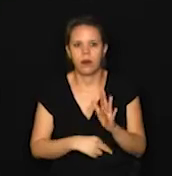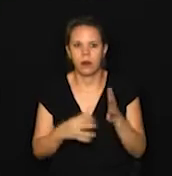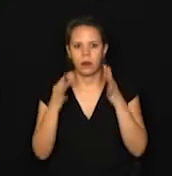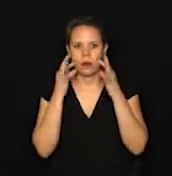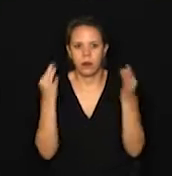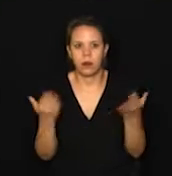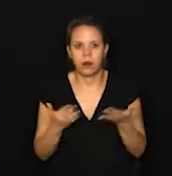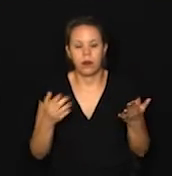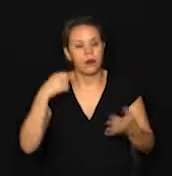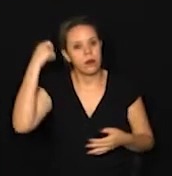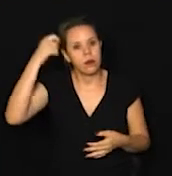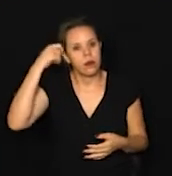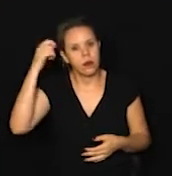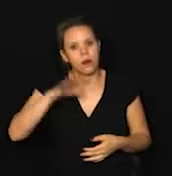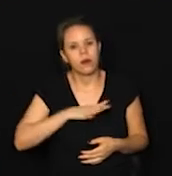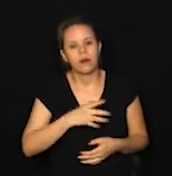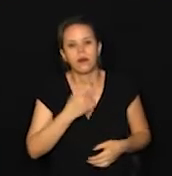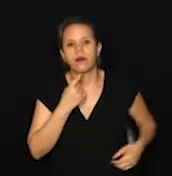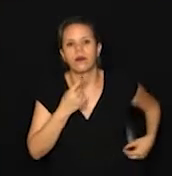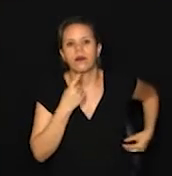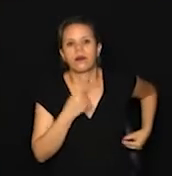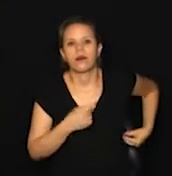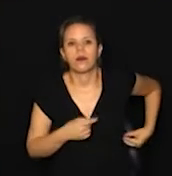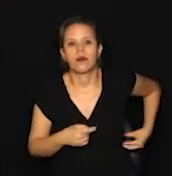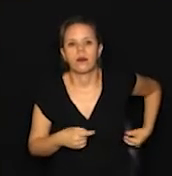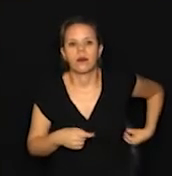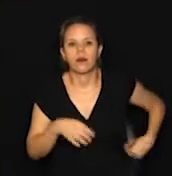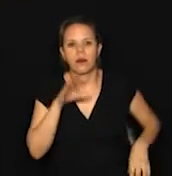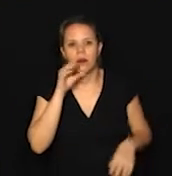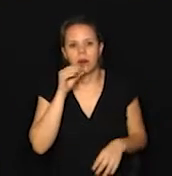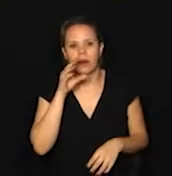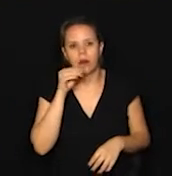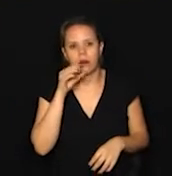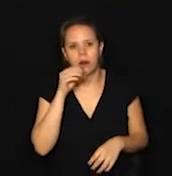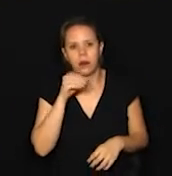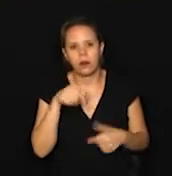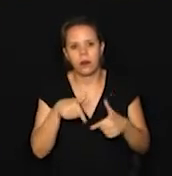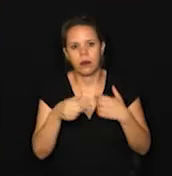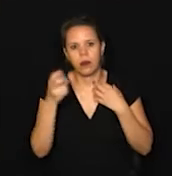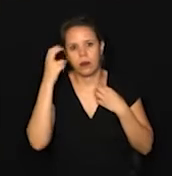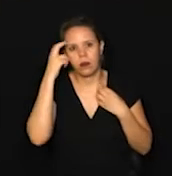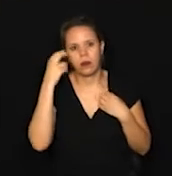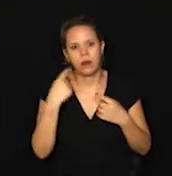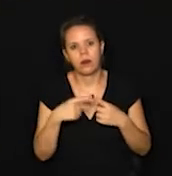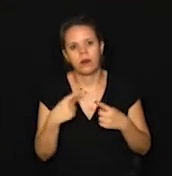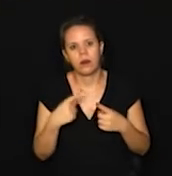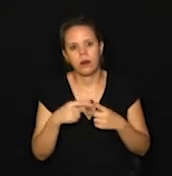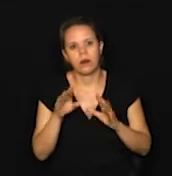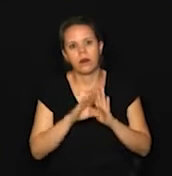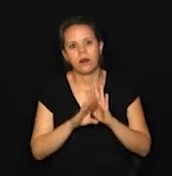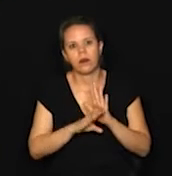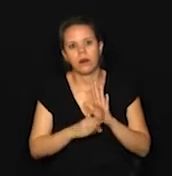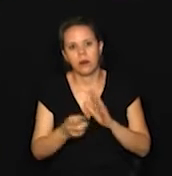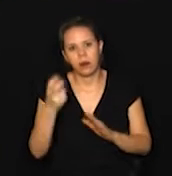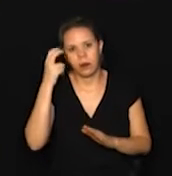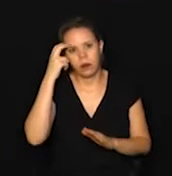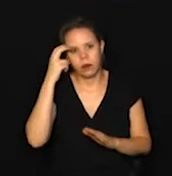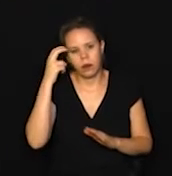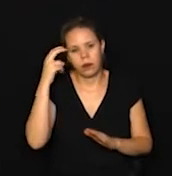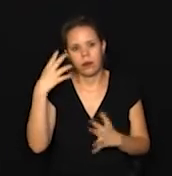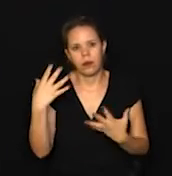agora, artistas da cidade de Campinas e trabalhadores do setor da cultura, porque o programa Cultura